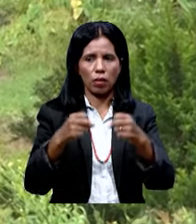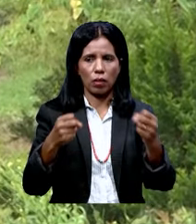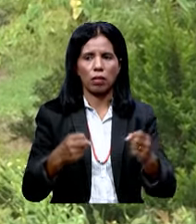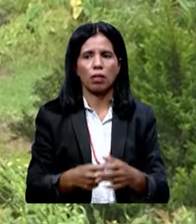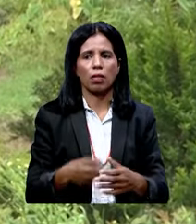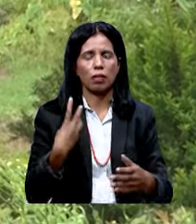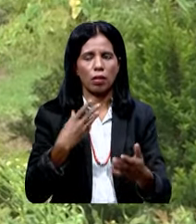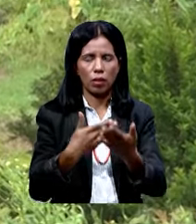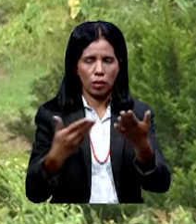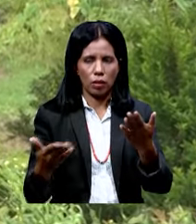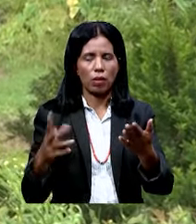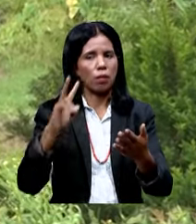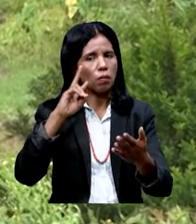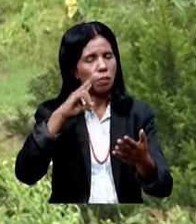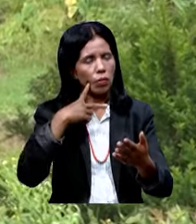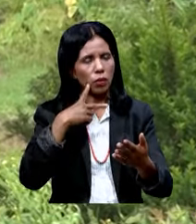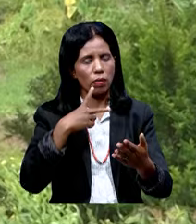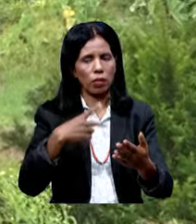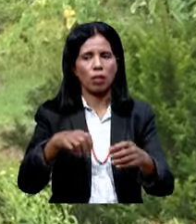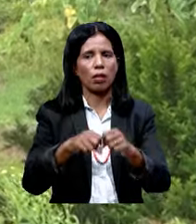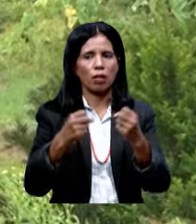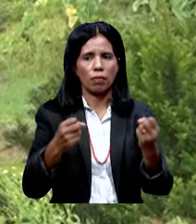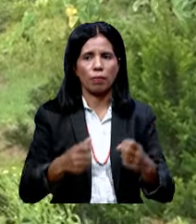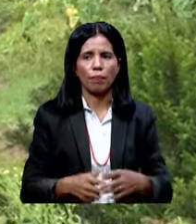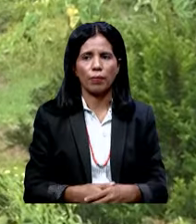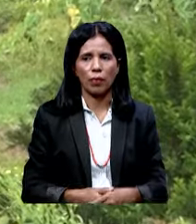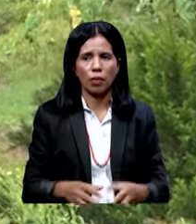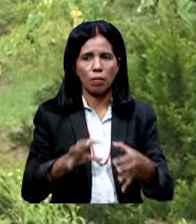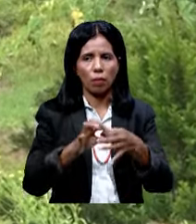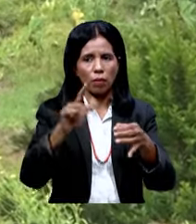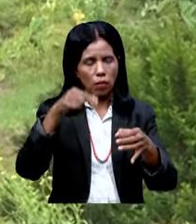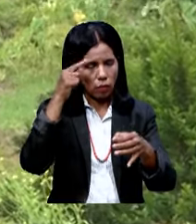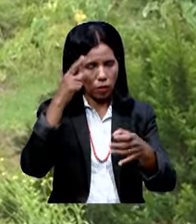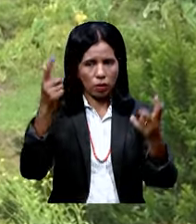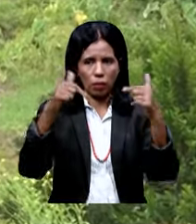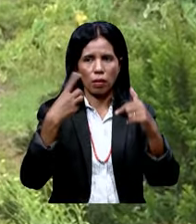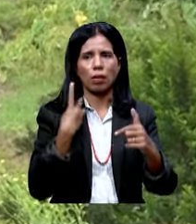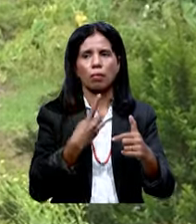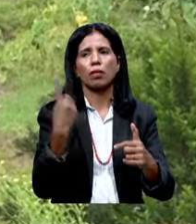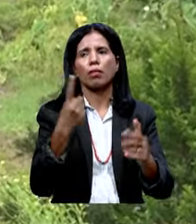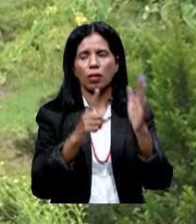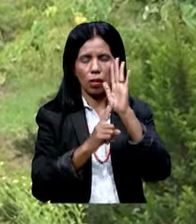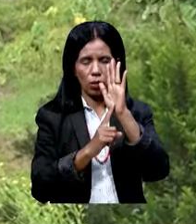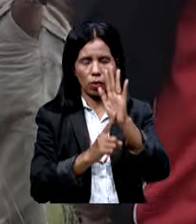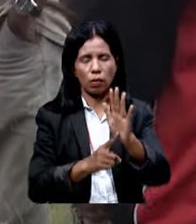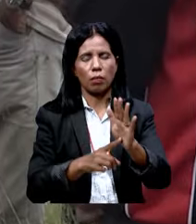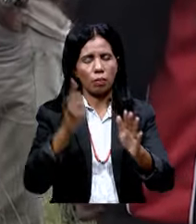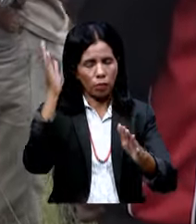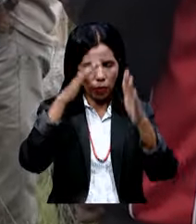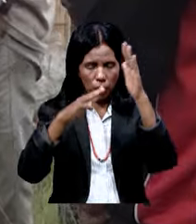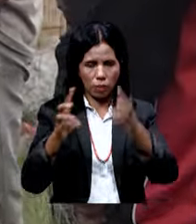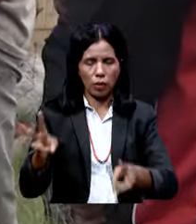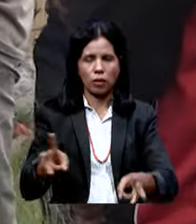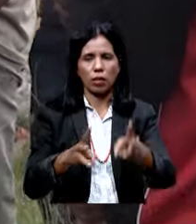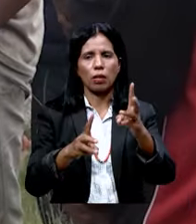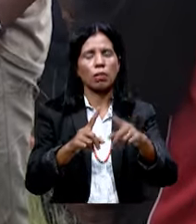tene produtu kan sama ro hortikultura sira dodo kona. Kundu member governo rumah kan rumai, ame sempre hato problema preocupações ma kistrada, hato